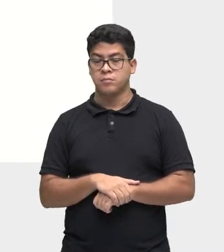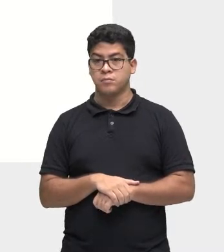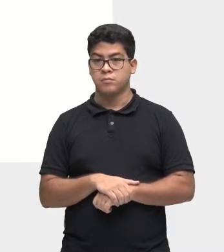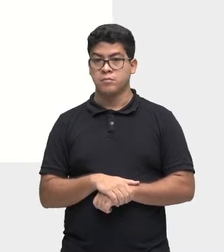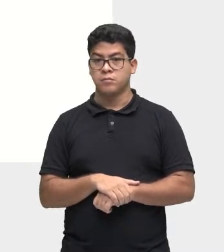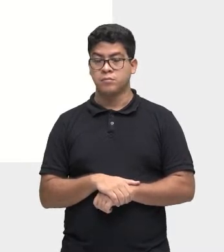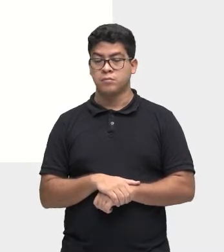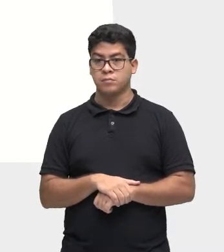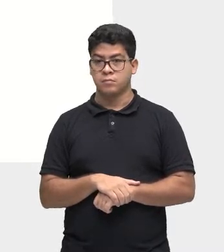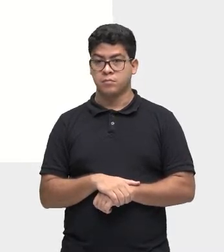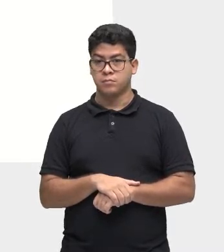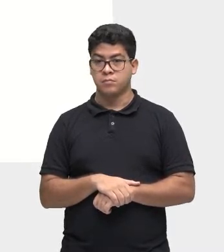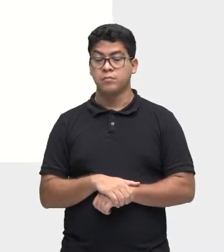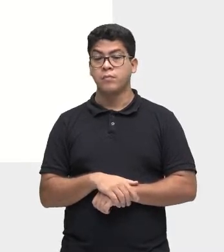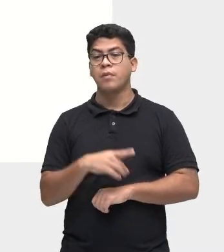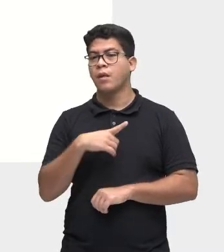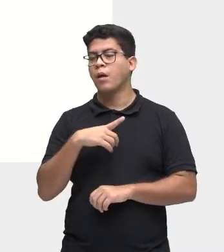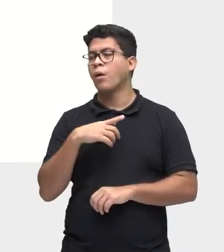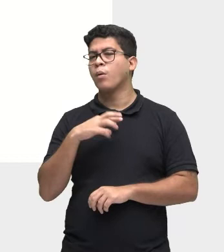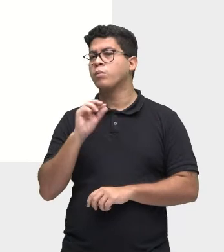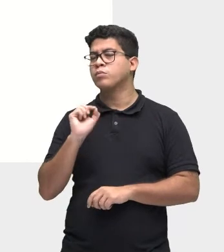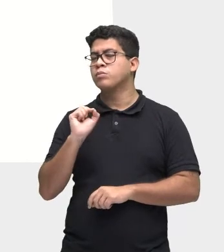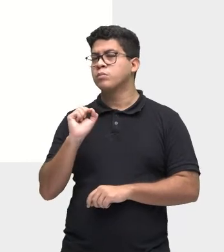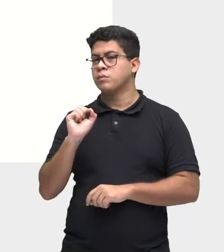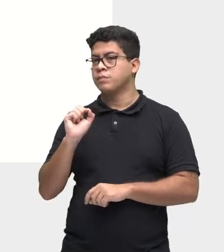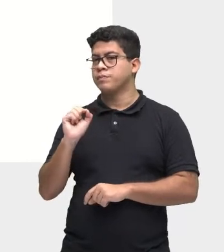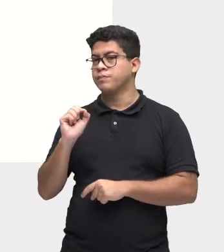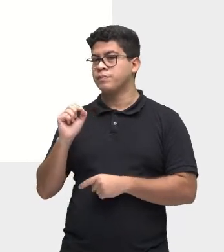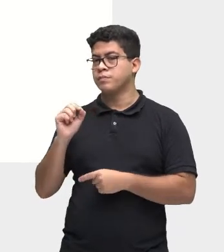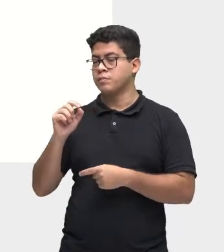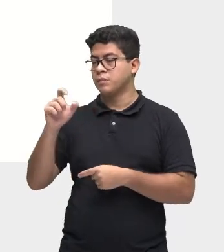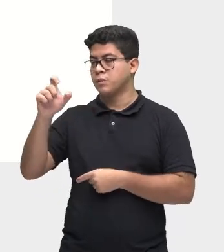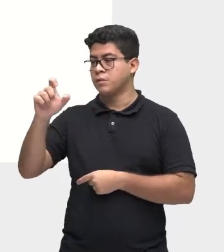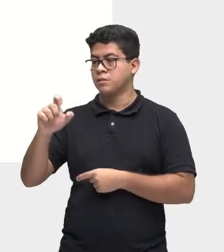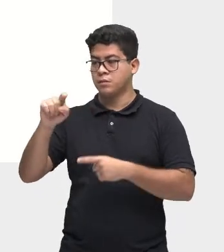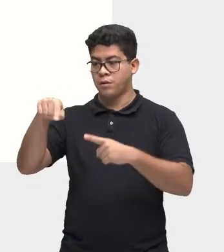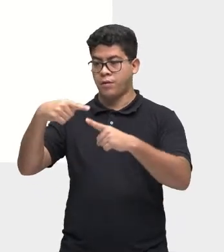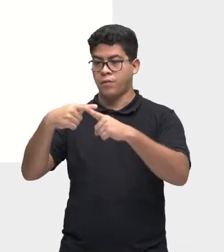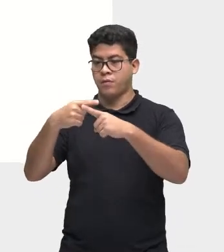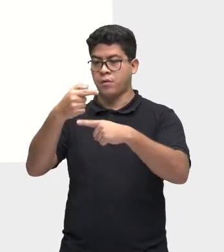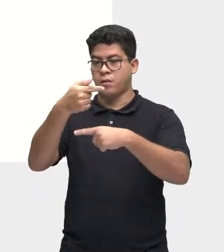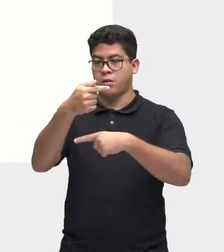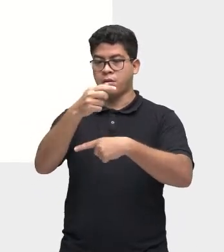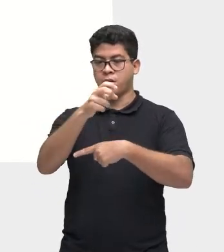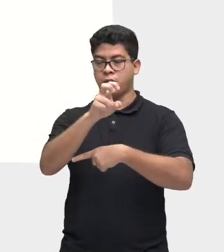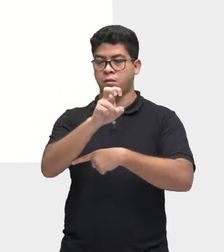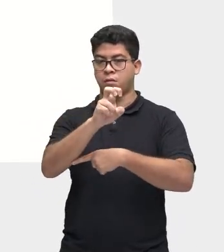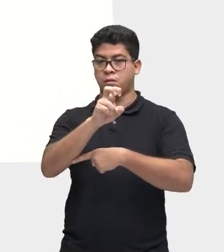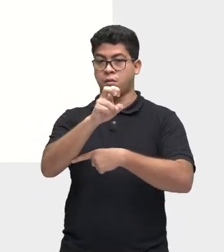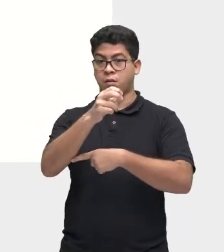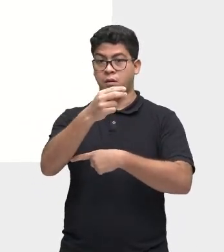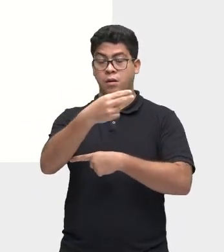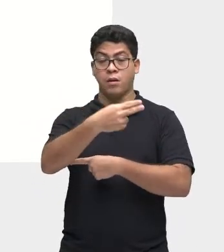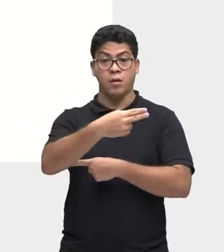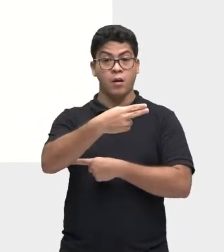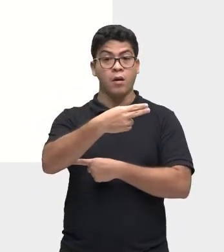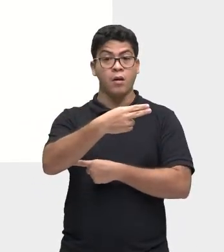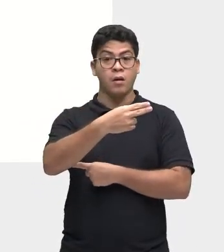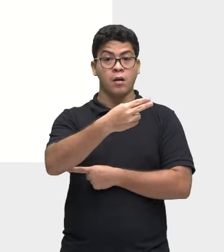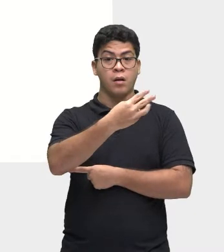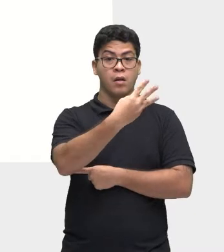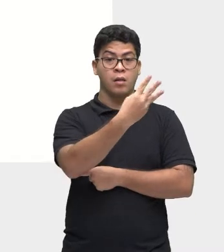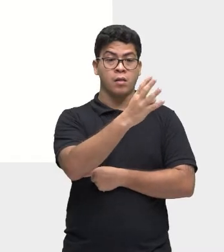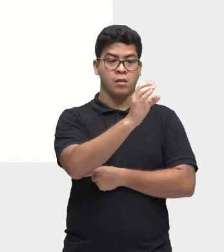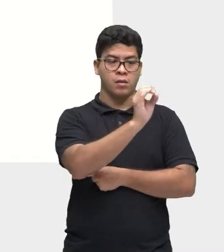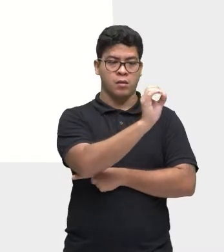Então, a gente vai ter x vezes 75 igual a 3.000